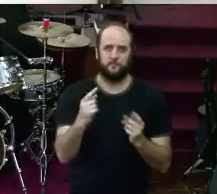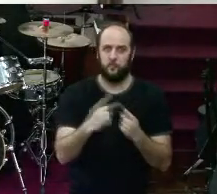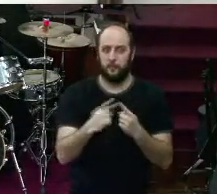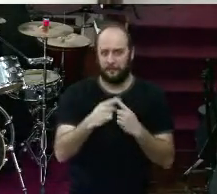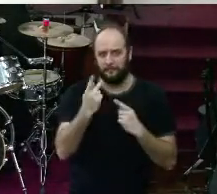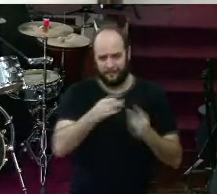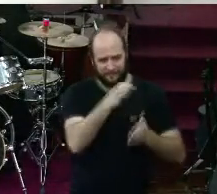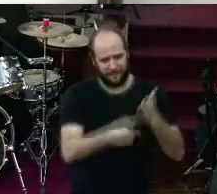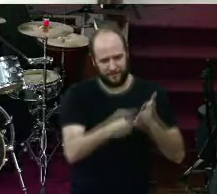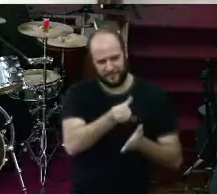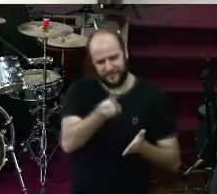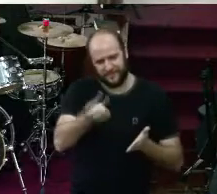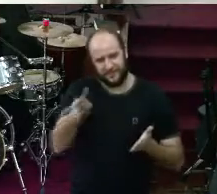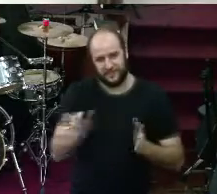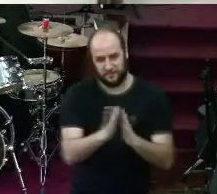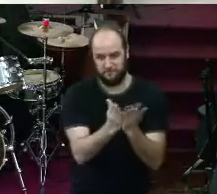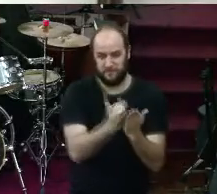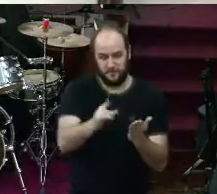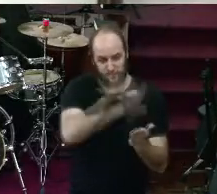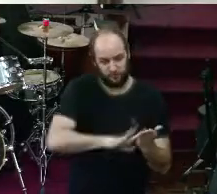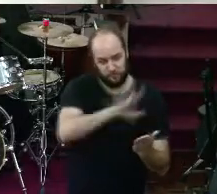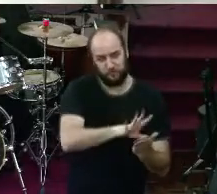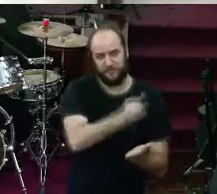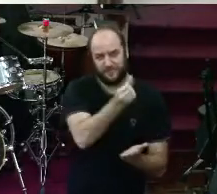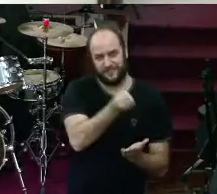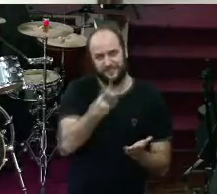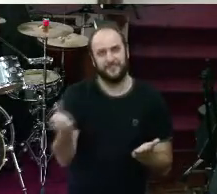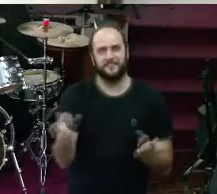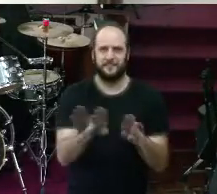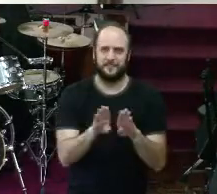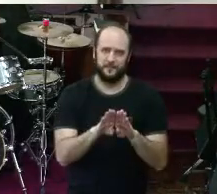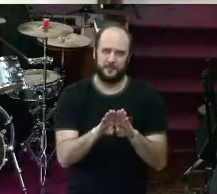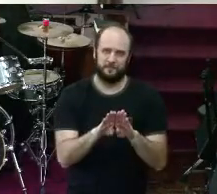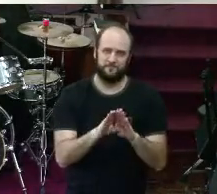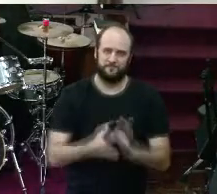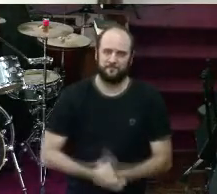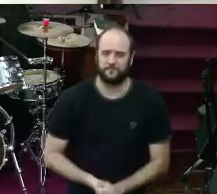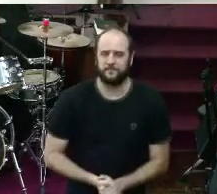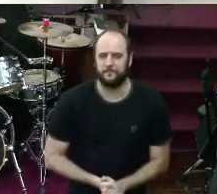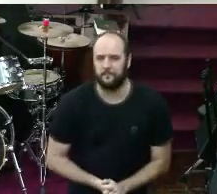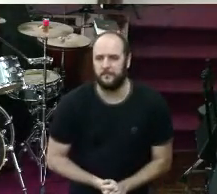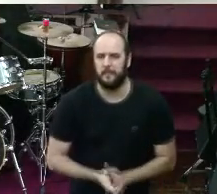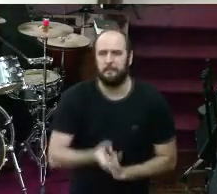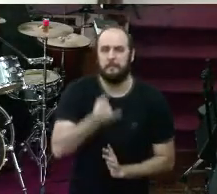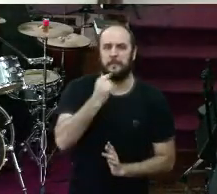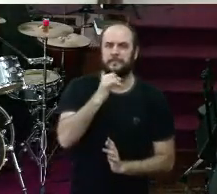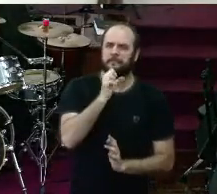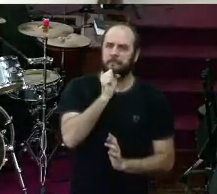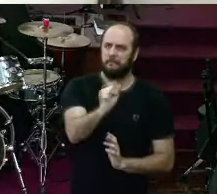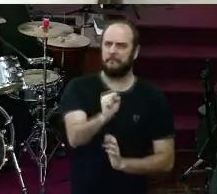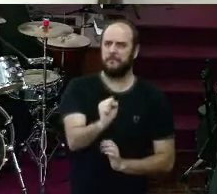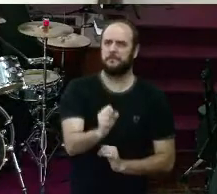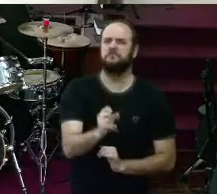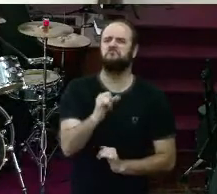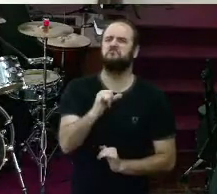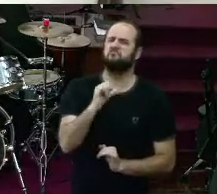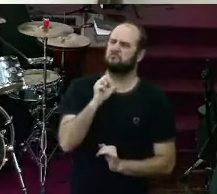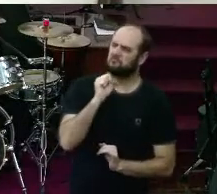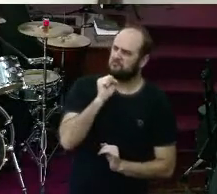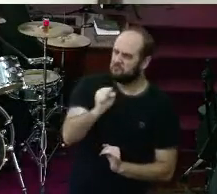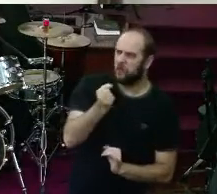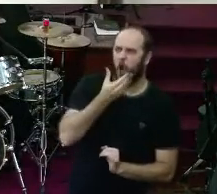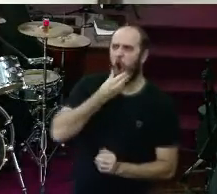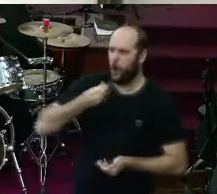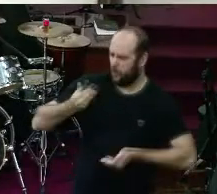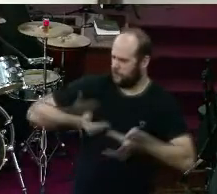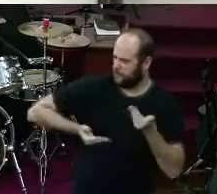capítulos e o número de livros da palavra de Deus entre Antigo e Novo Testamento. Isaías, o servo de